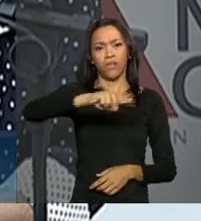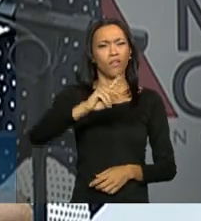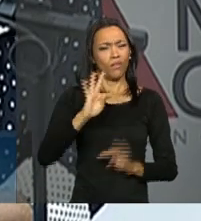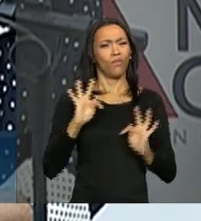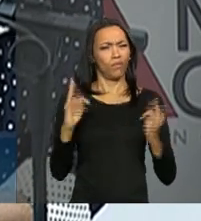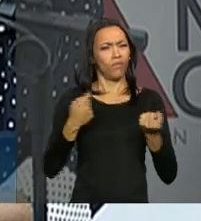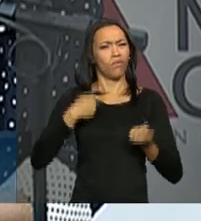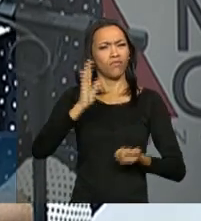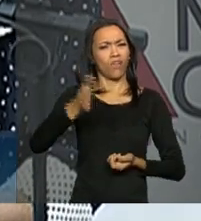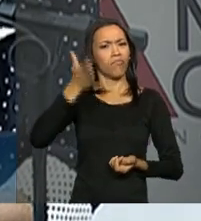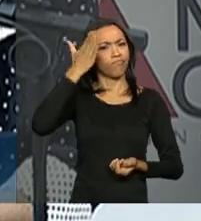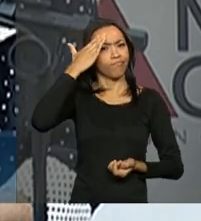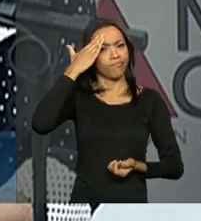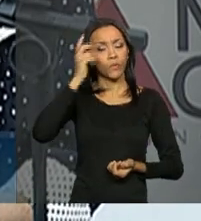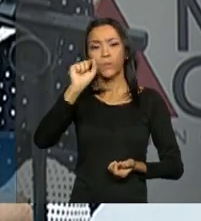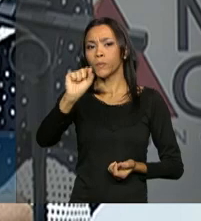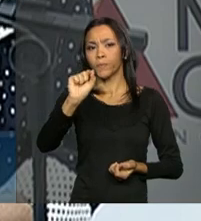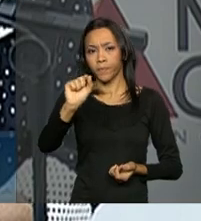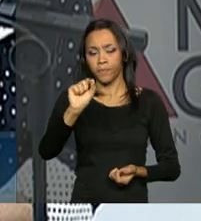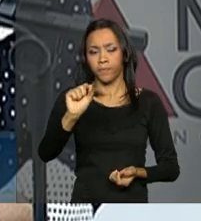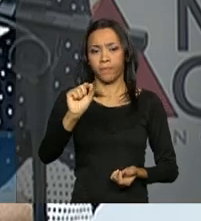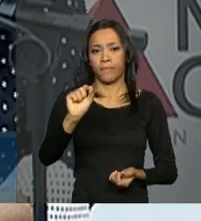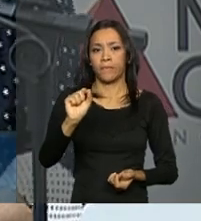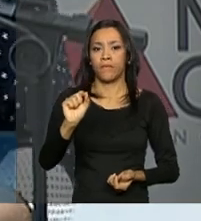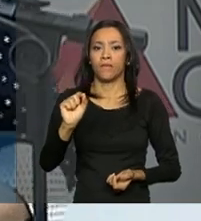nós sabemos que enfrentamos